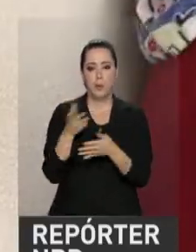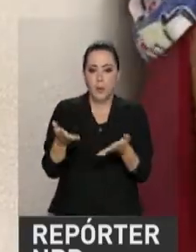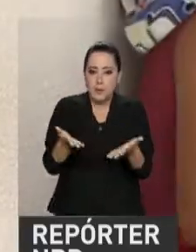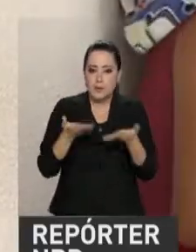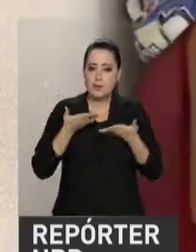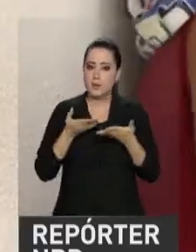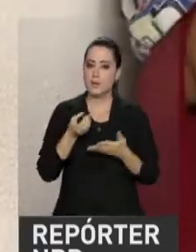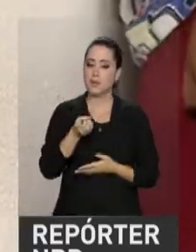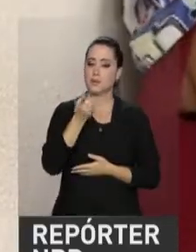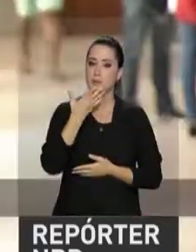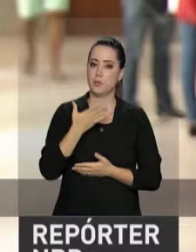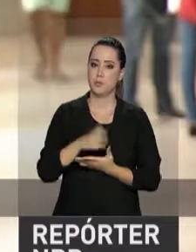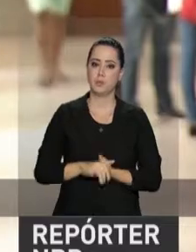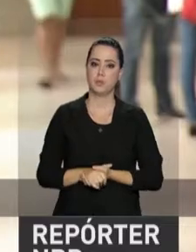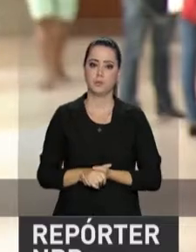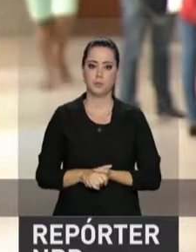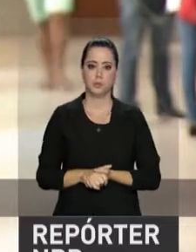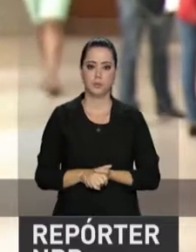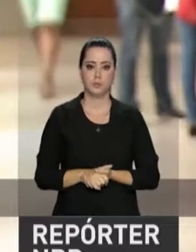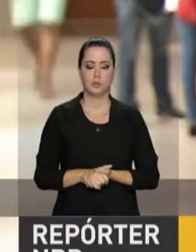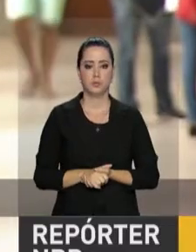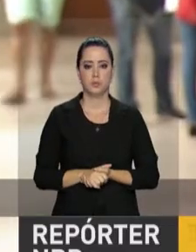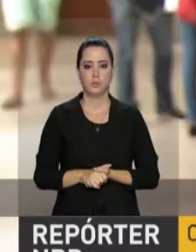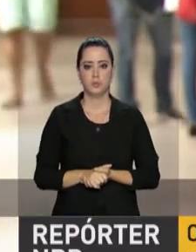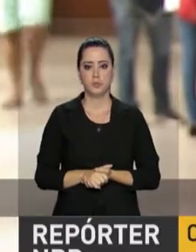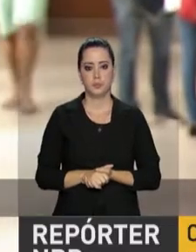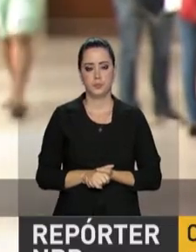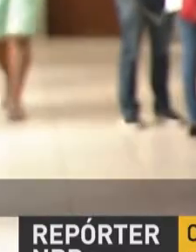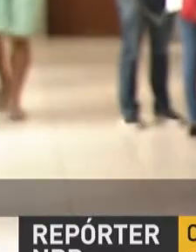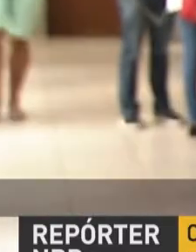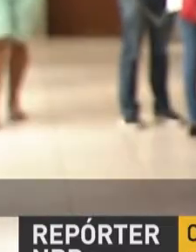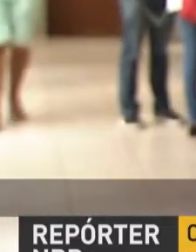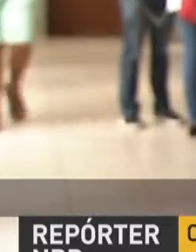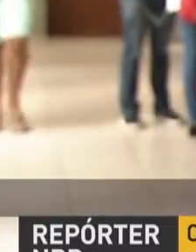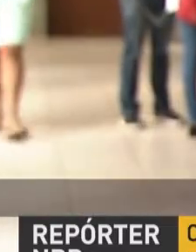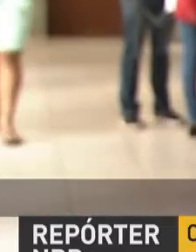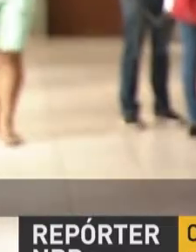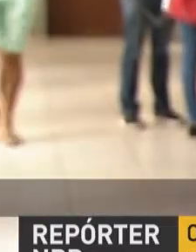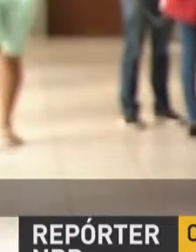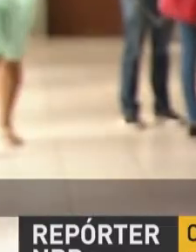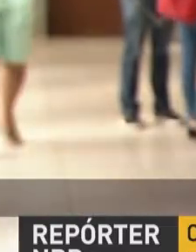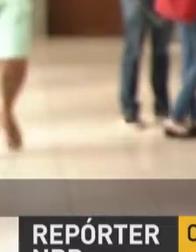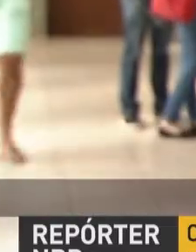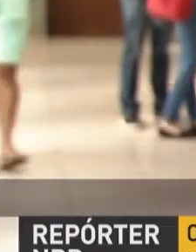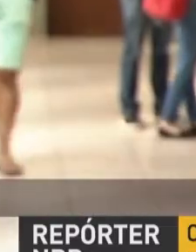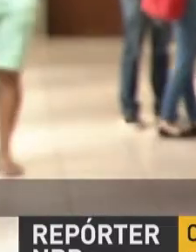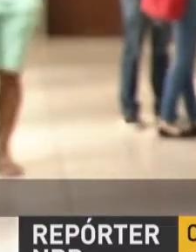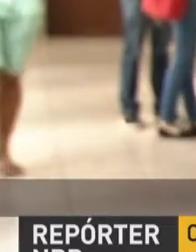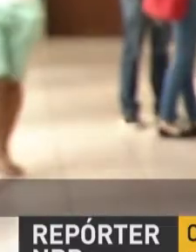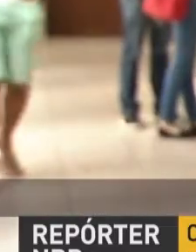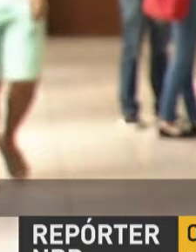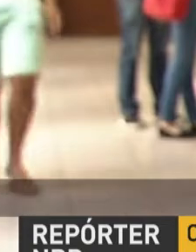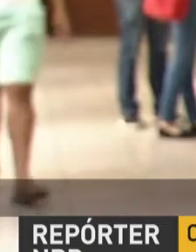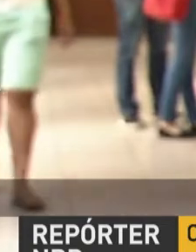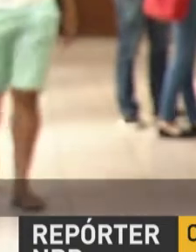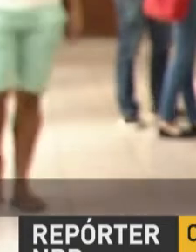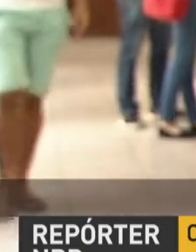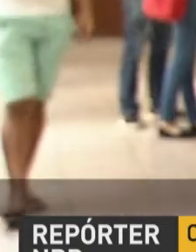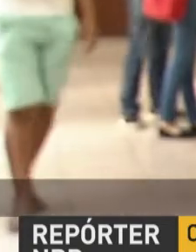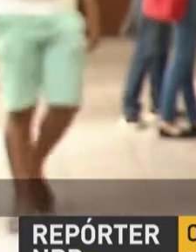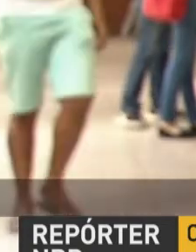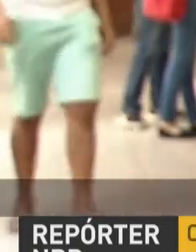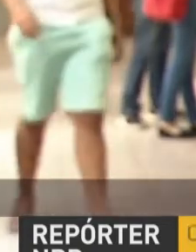e um novo lá necessita precisa ter um apoio centers em família